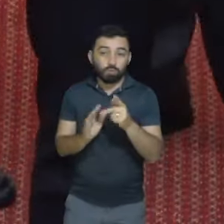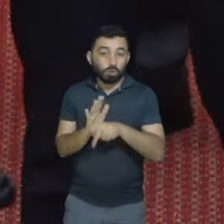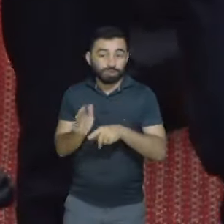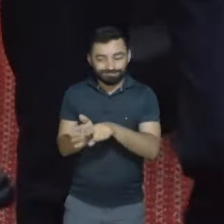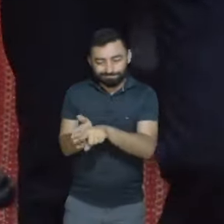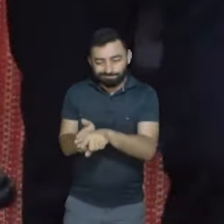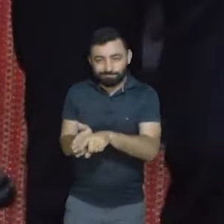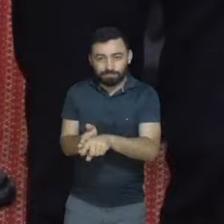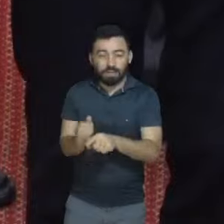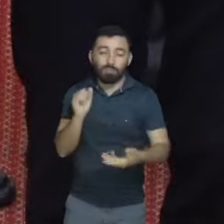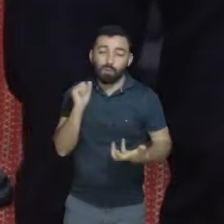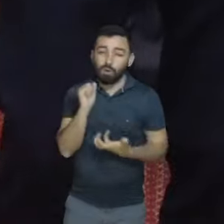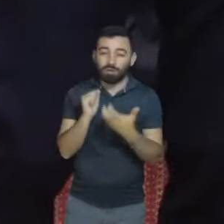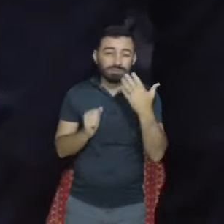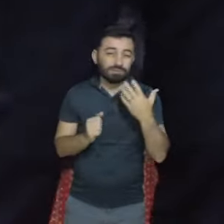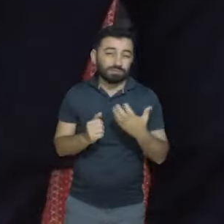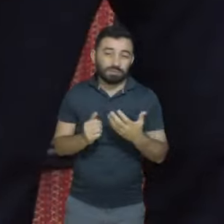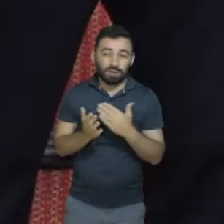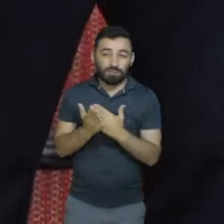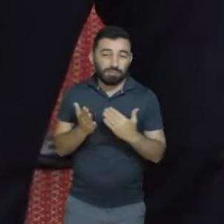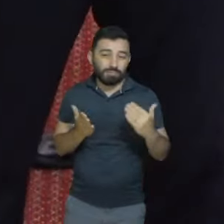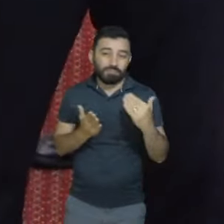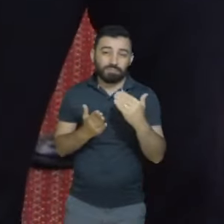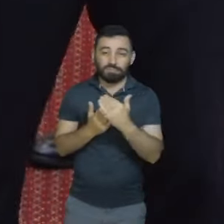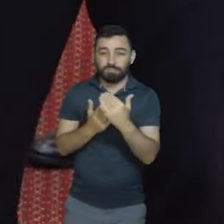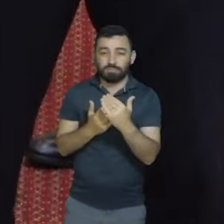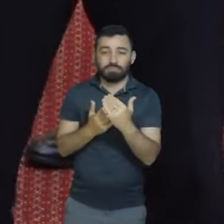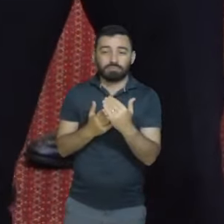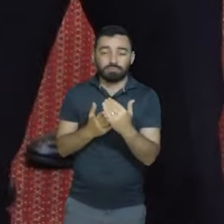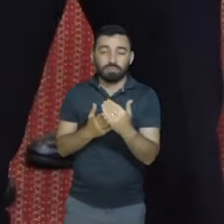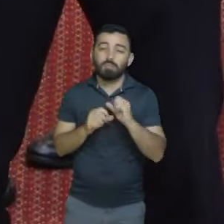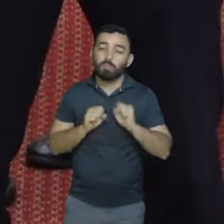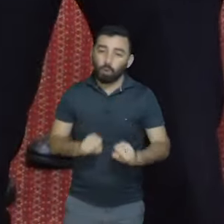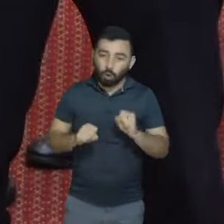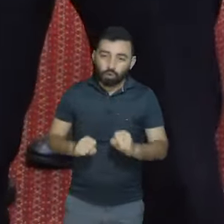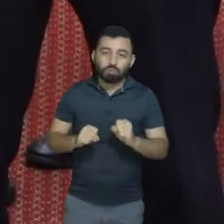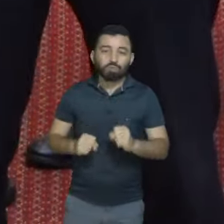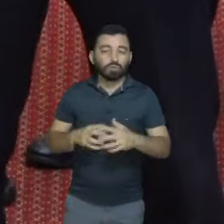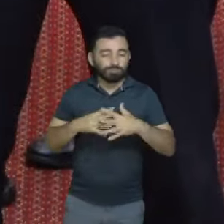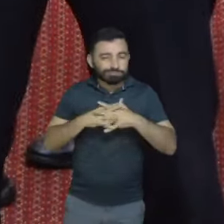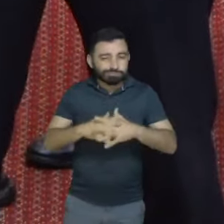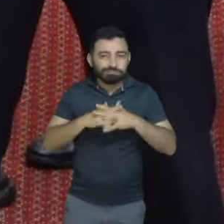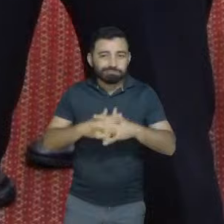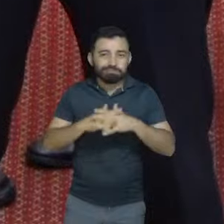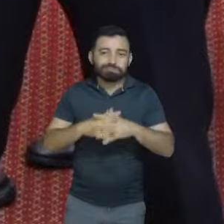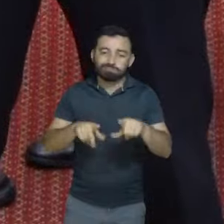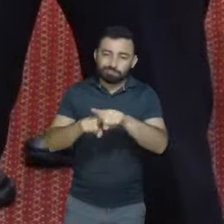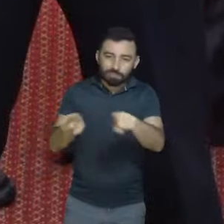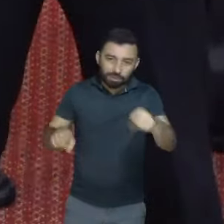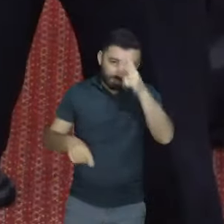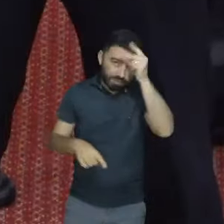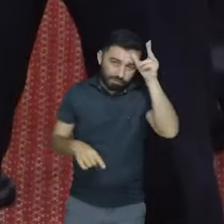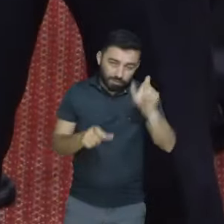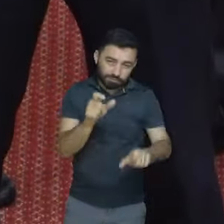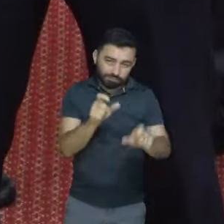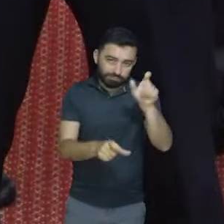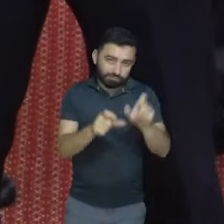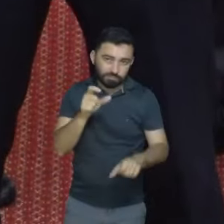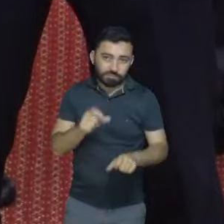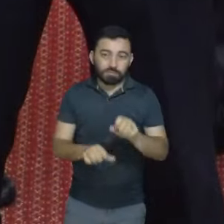a burocracia pode acabar complicando a vida dos prefeitos do Estado de Santa Catarina. O